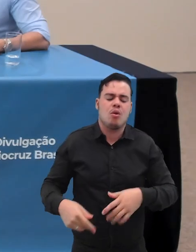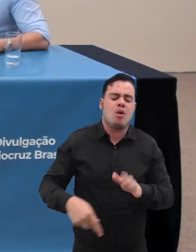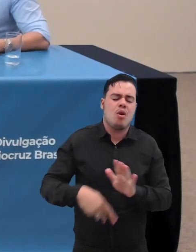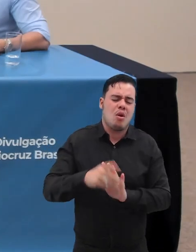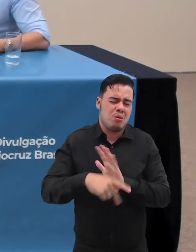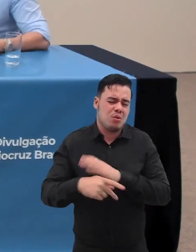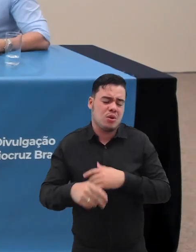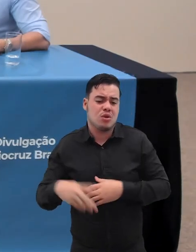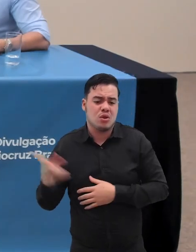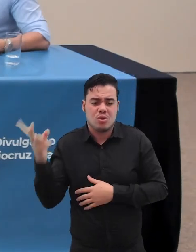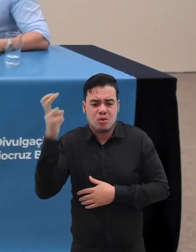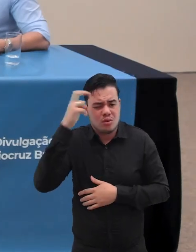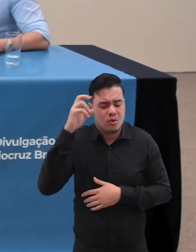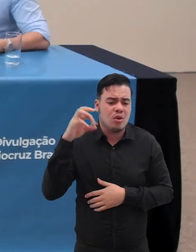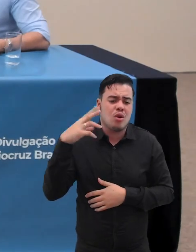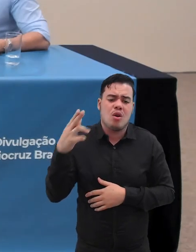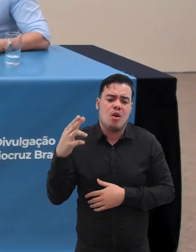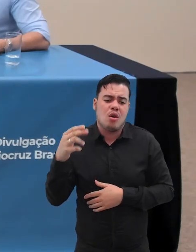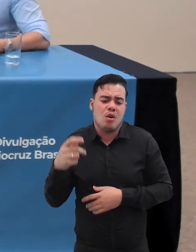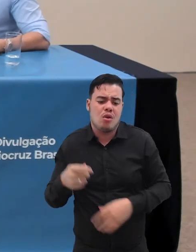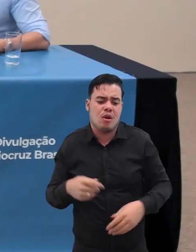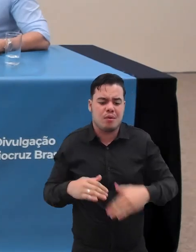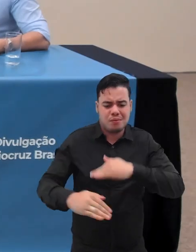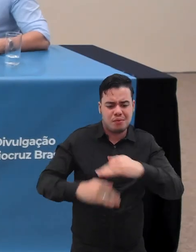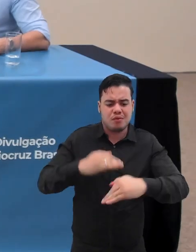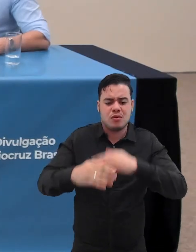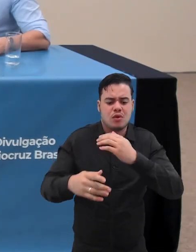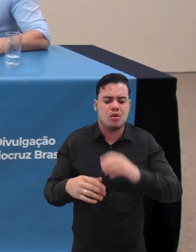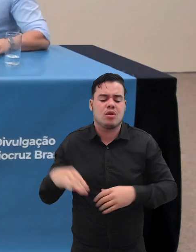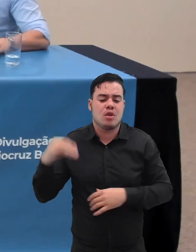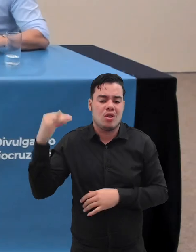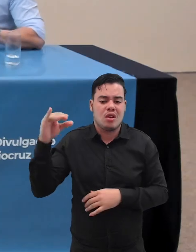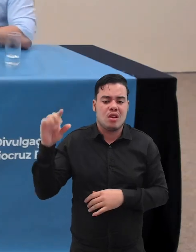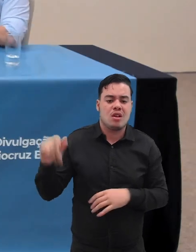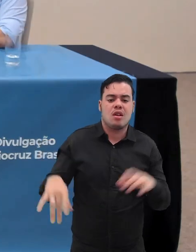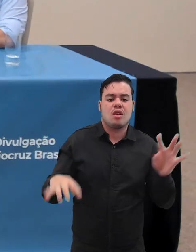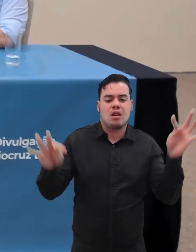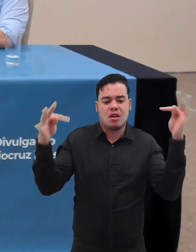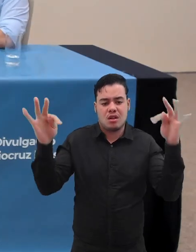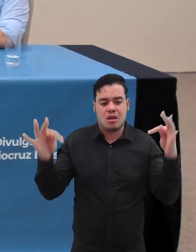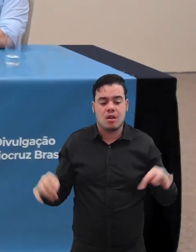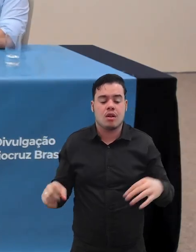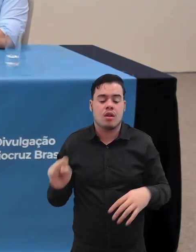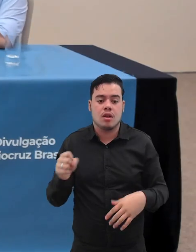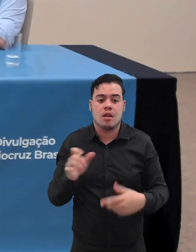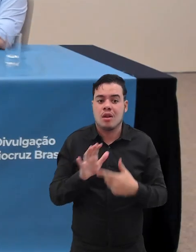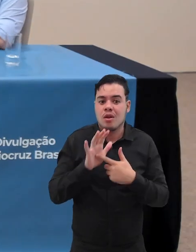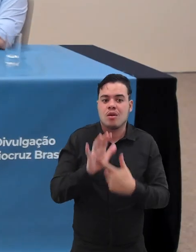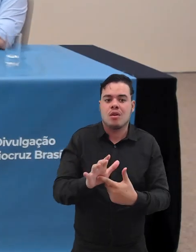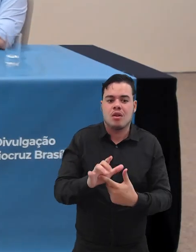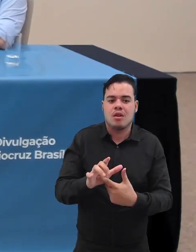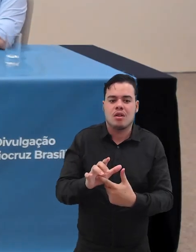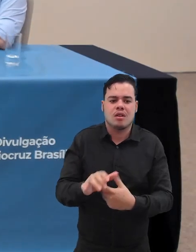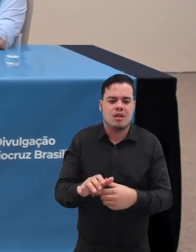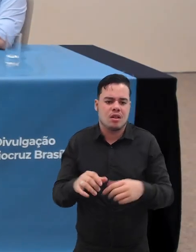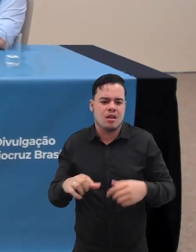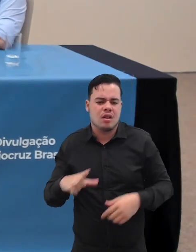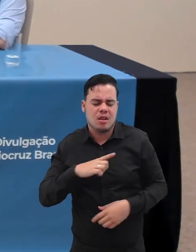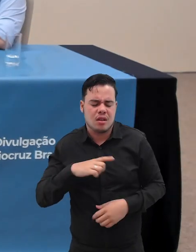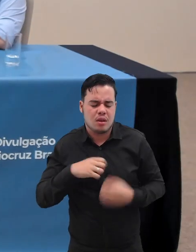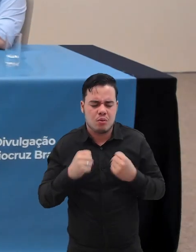ou a produção científica e tecnológica. É, na verdade, garantir instrumentos de transparência, instrumentos